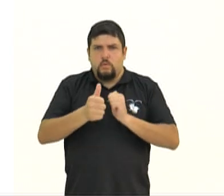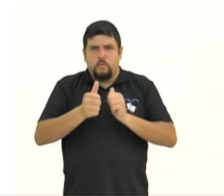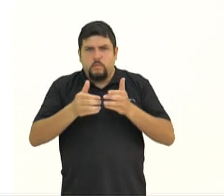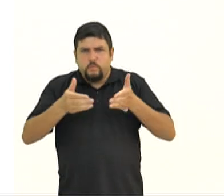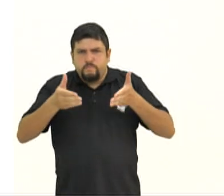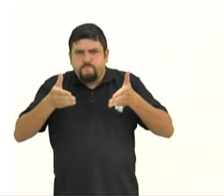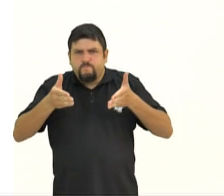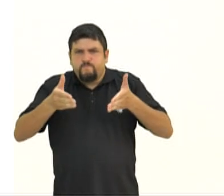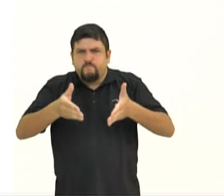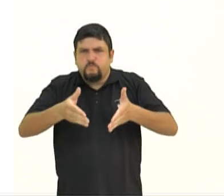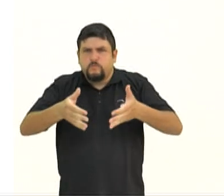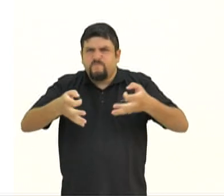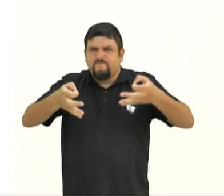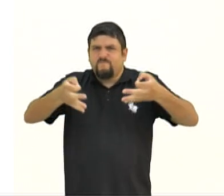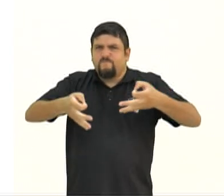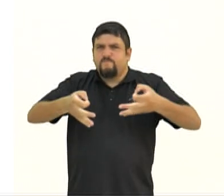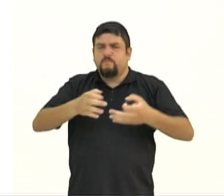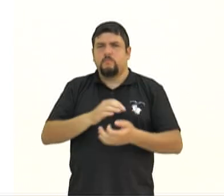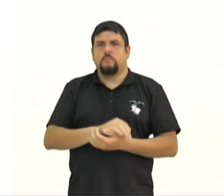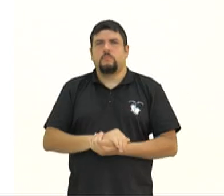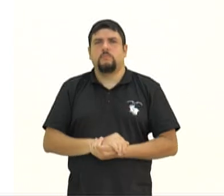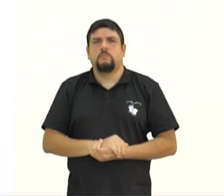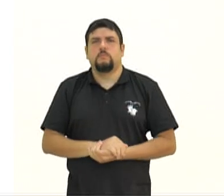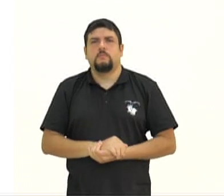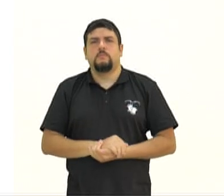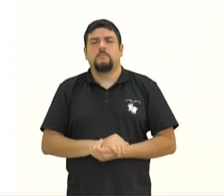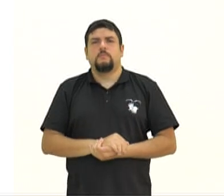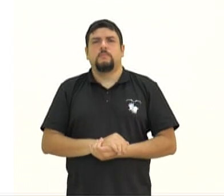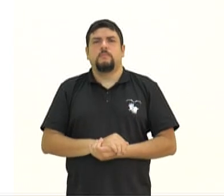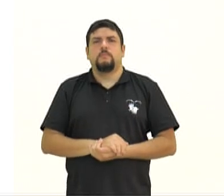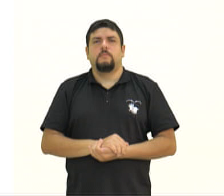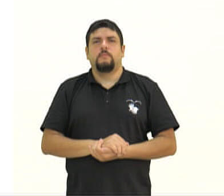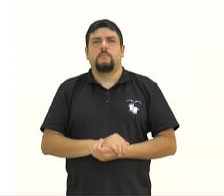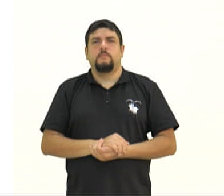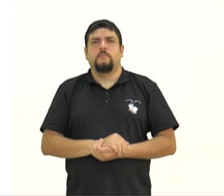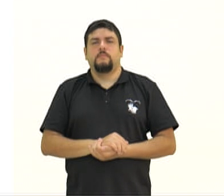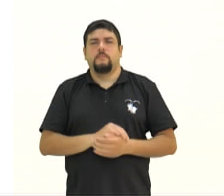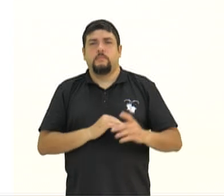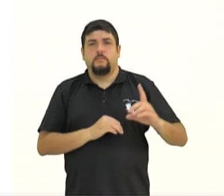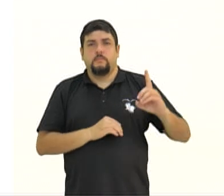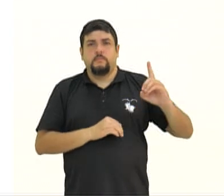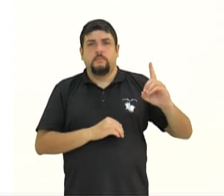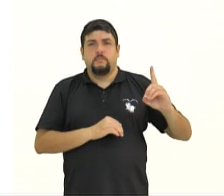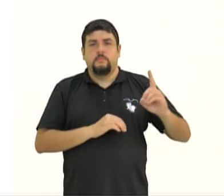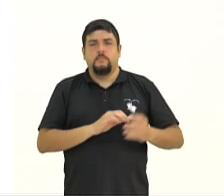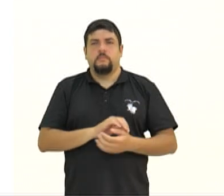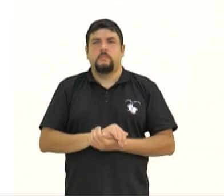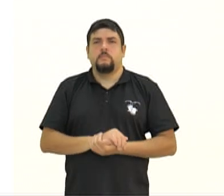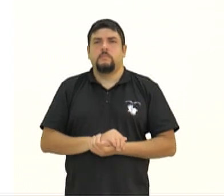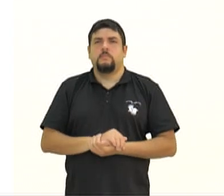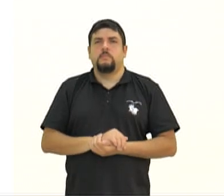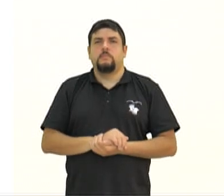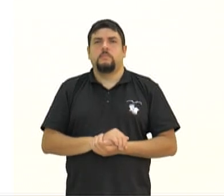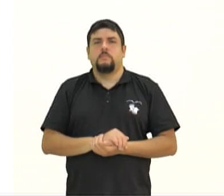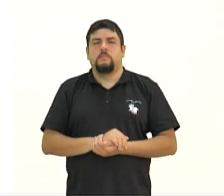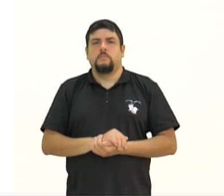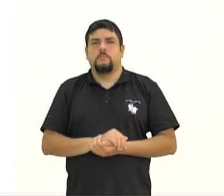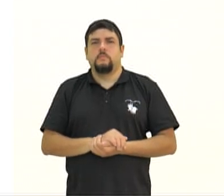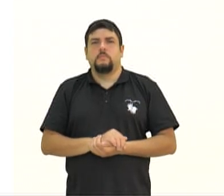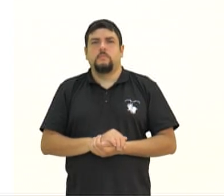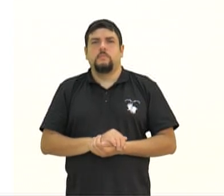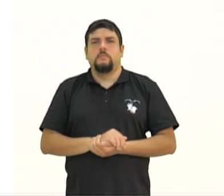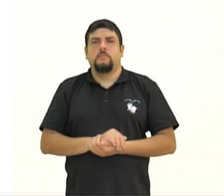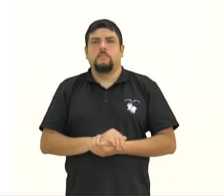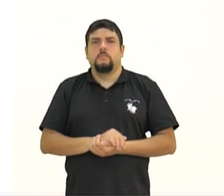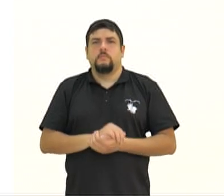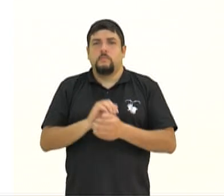deles é um esporte de precisão, preciso? Em lá D, deporte de contacto. Qual desses